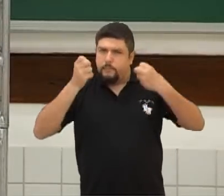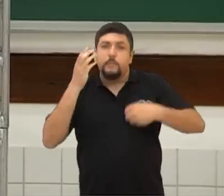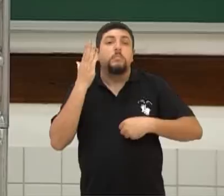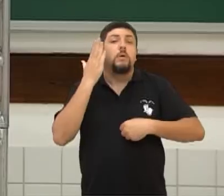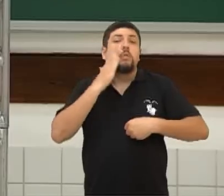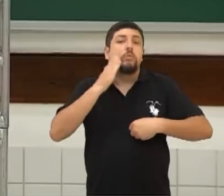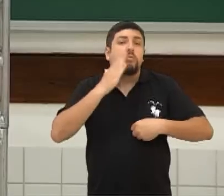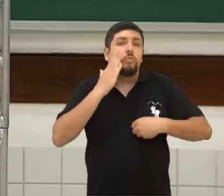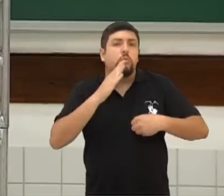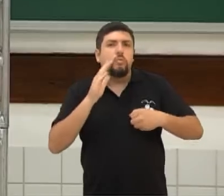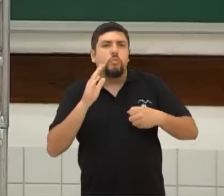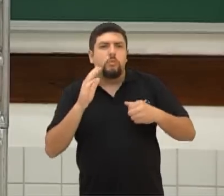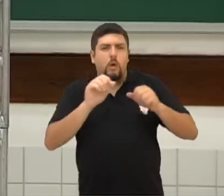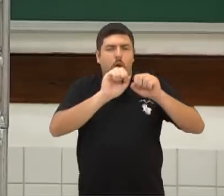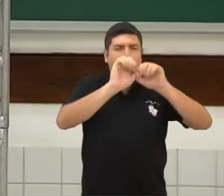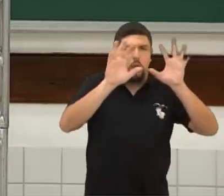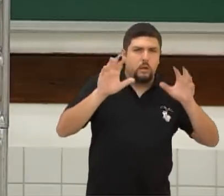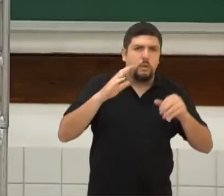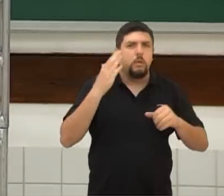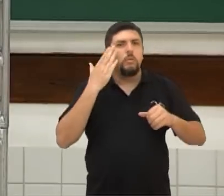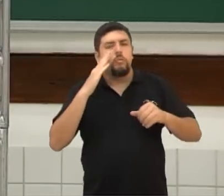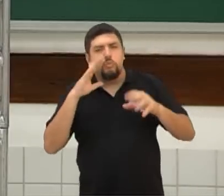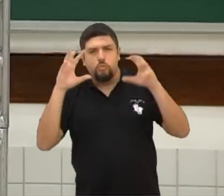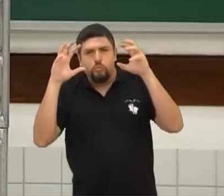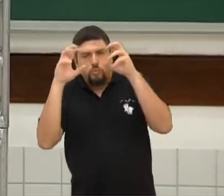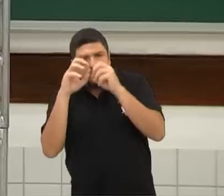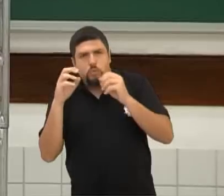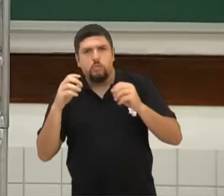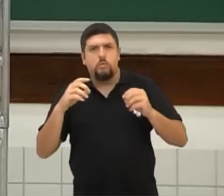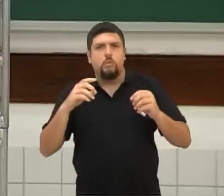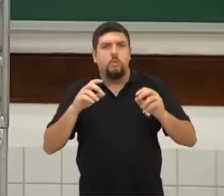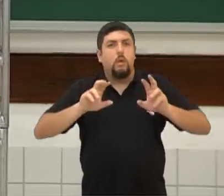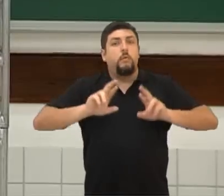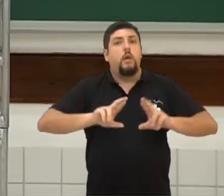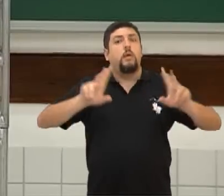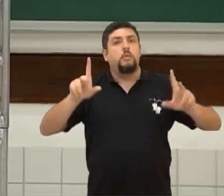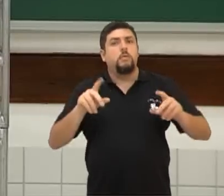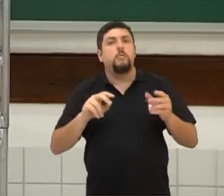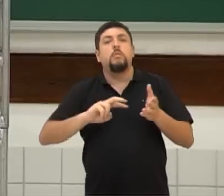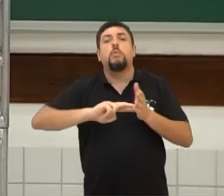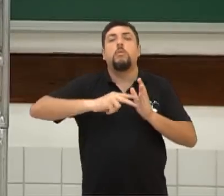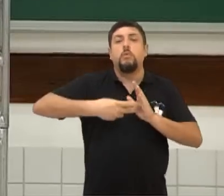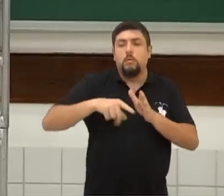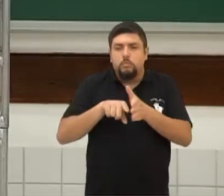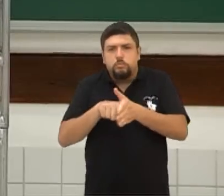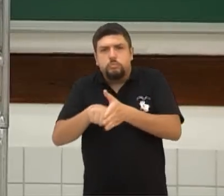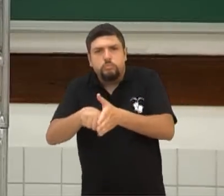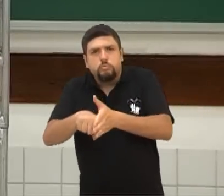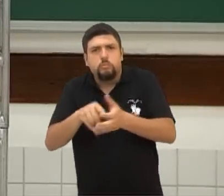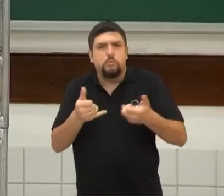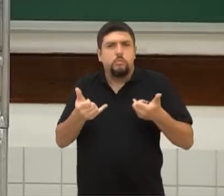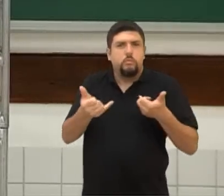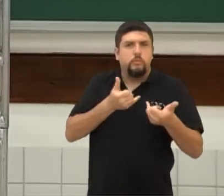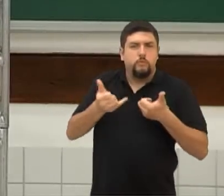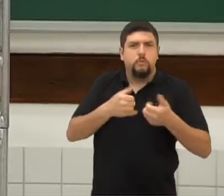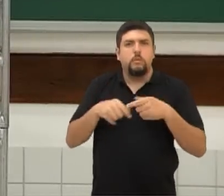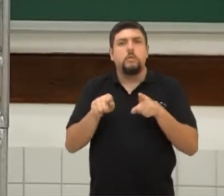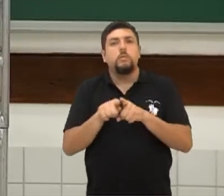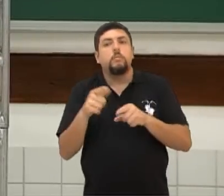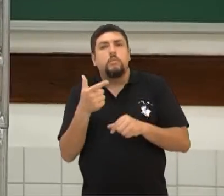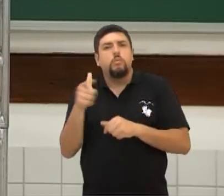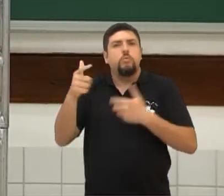para expressar informações variadas, tá? Sobre o sim e não, ou sobre vários outros